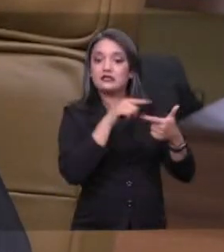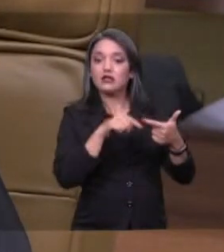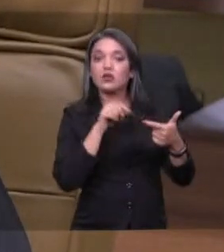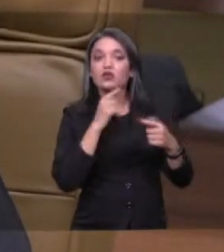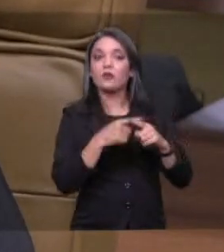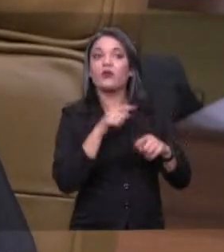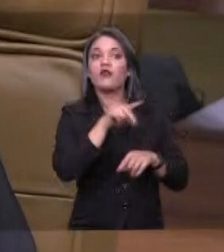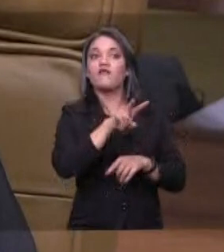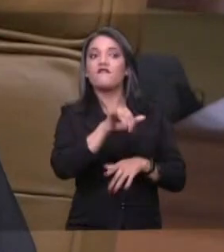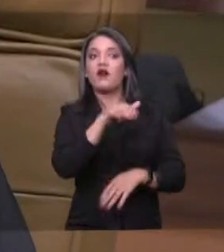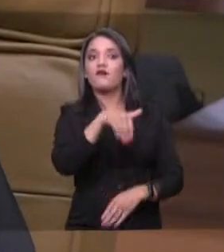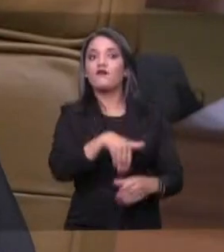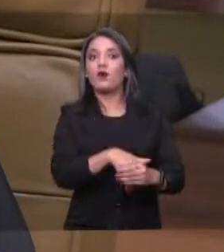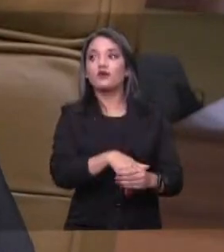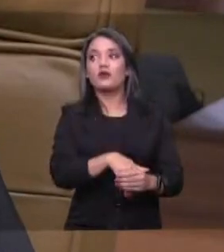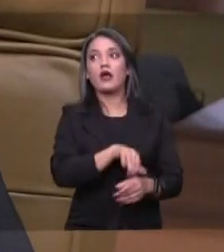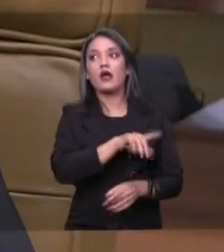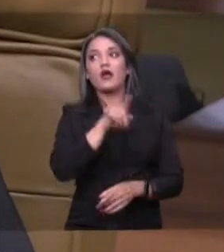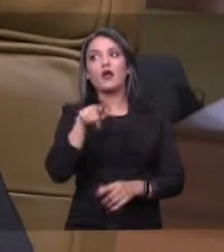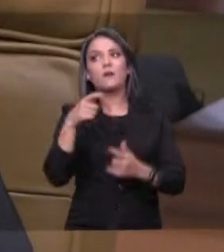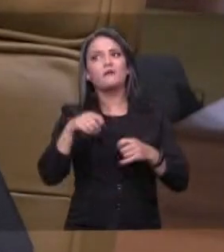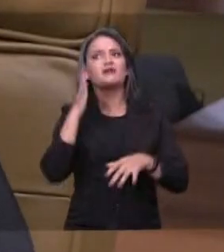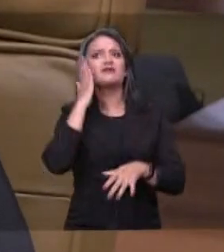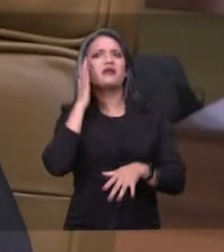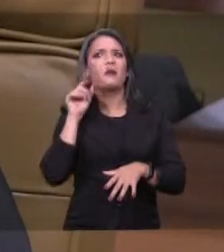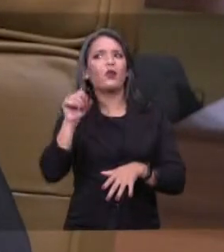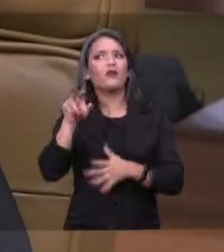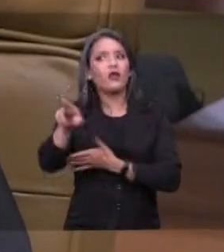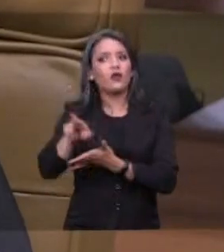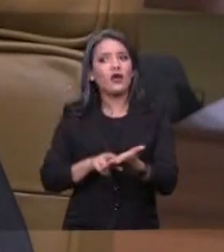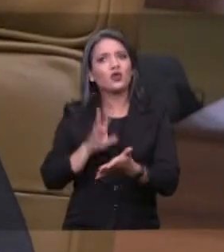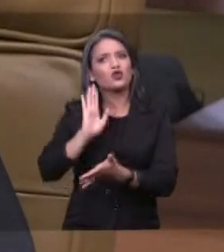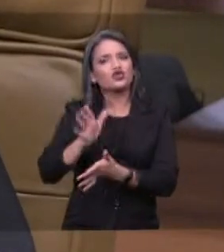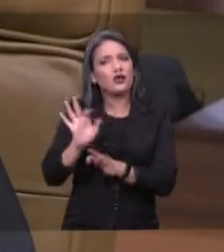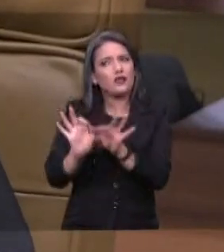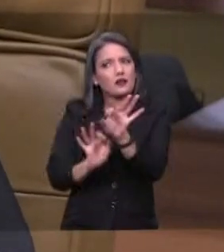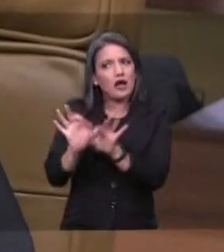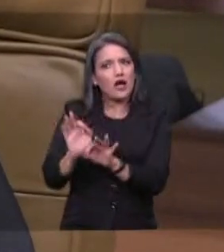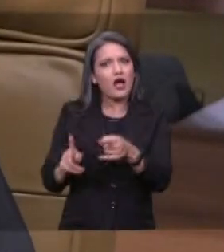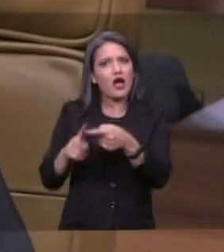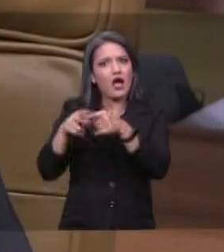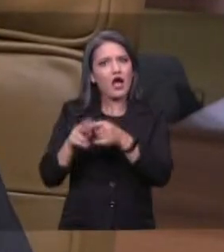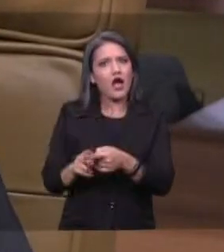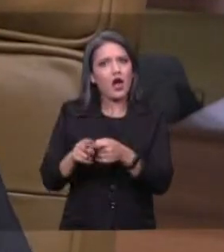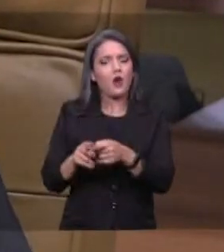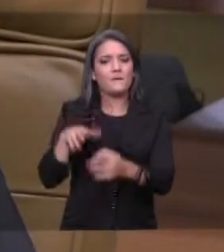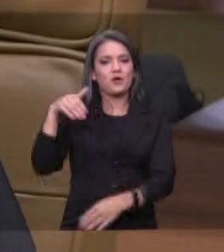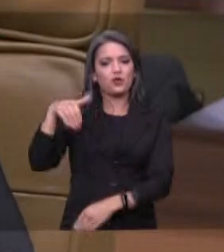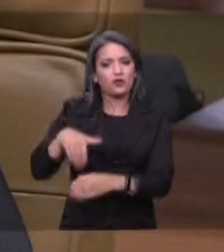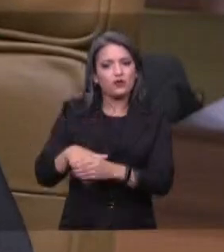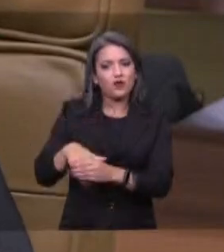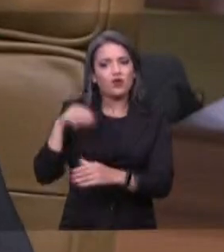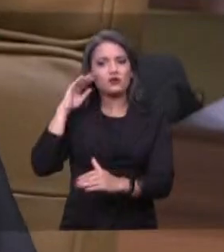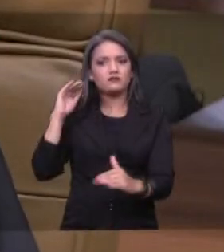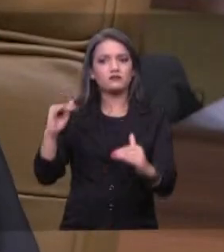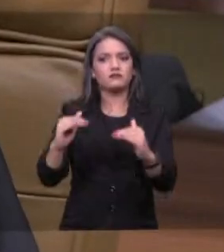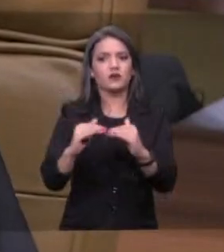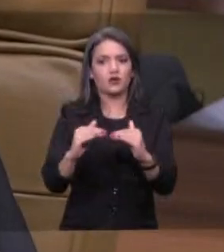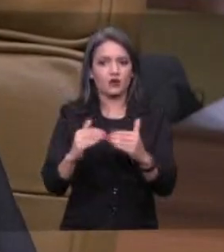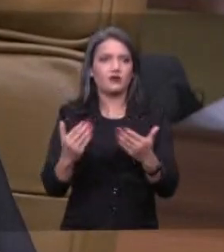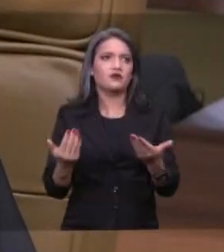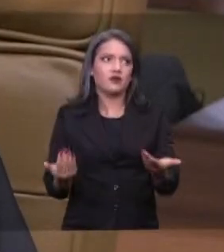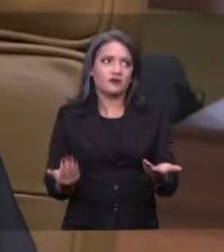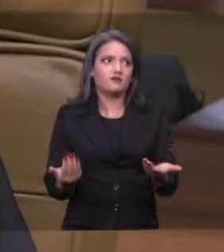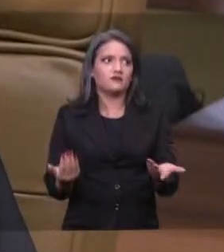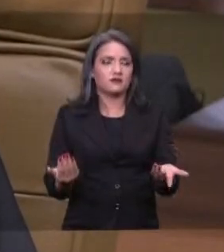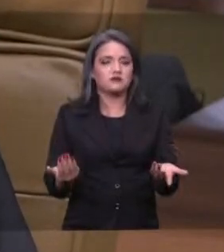saber naquilo que o relator já está reformulando o seu voto para acompanhar aquilo que sua excelência... Muito